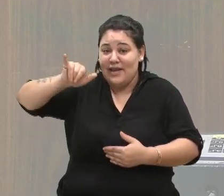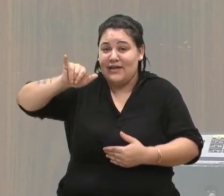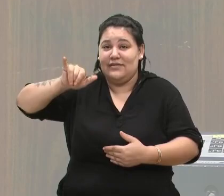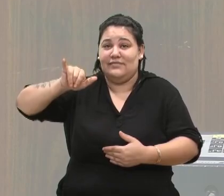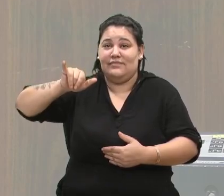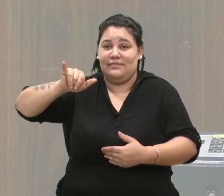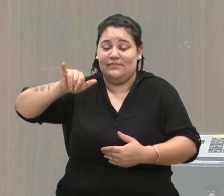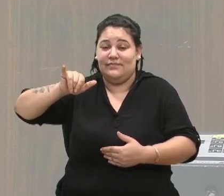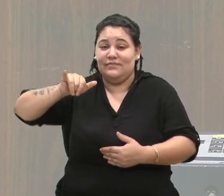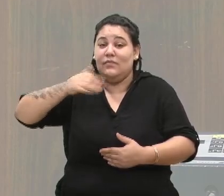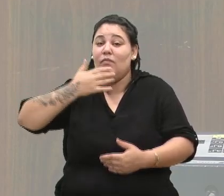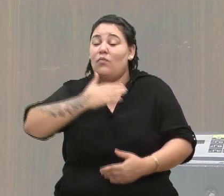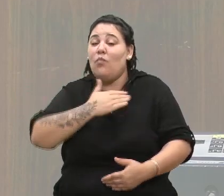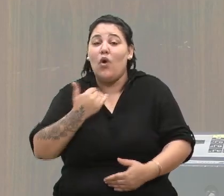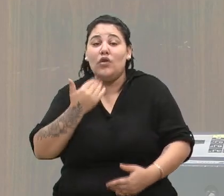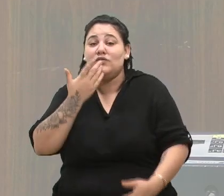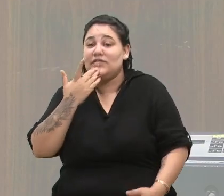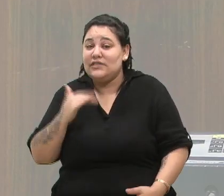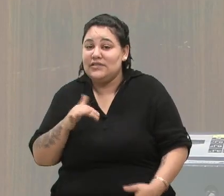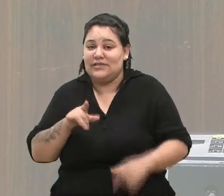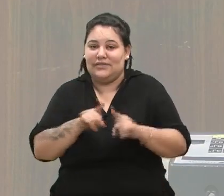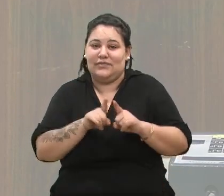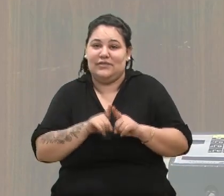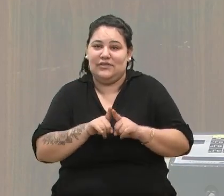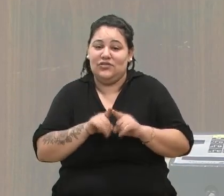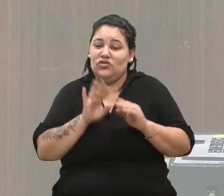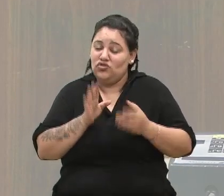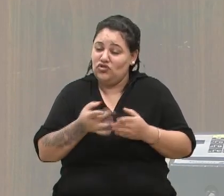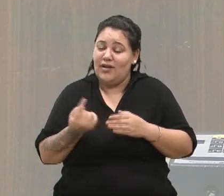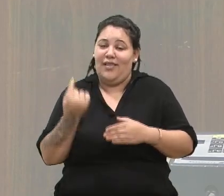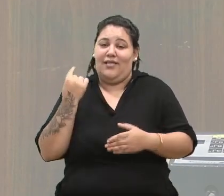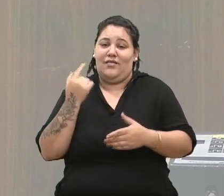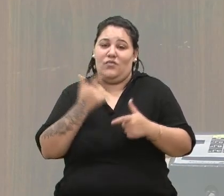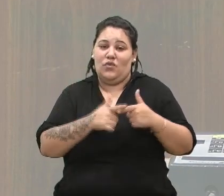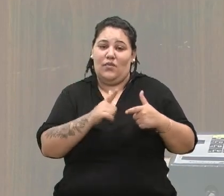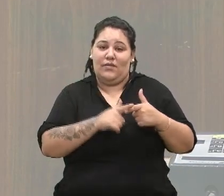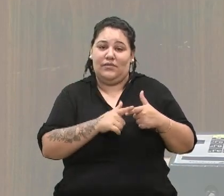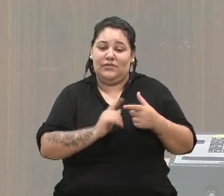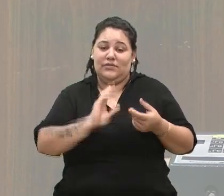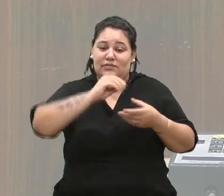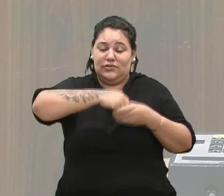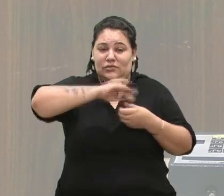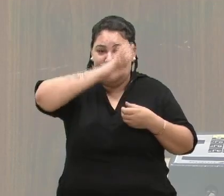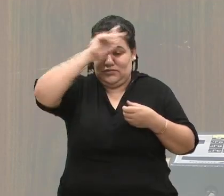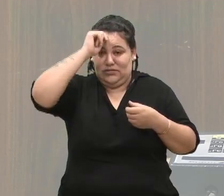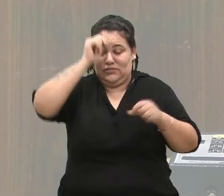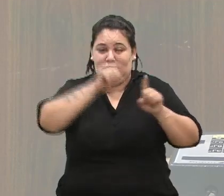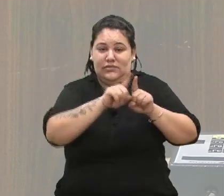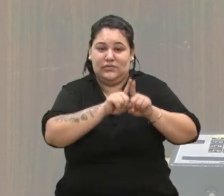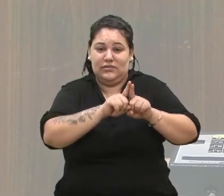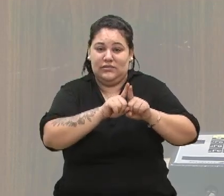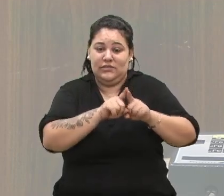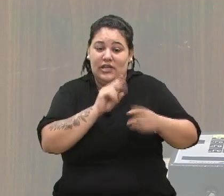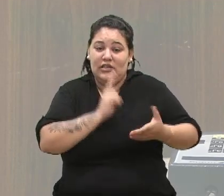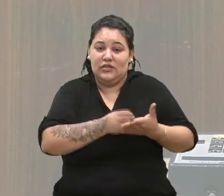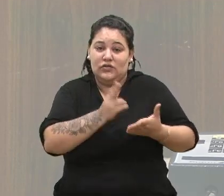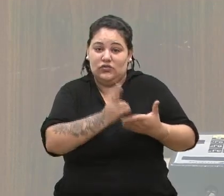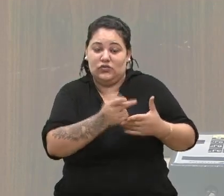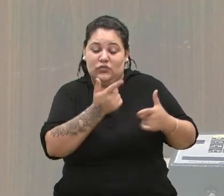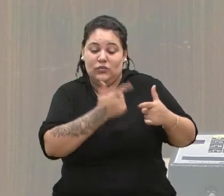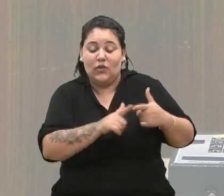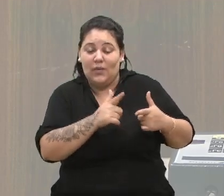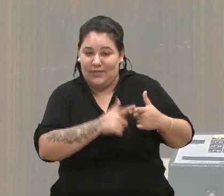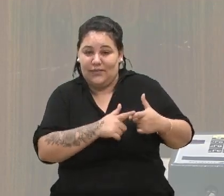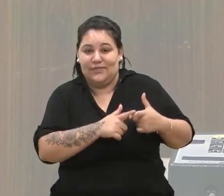mortes infantis, elas já eram um problema no município e elas continuam sendo um problema